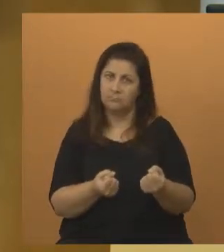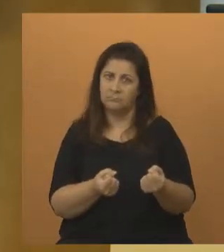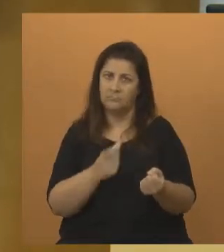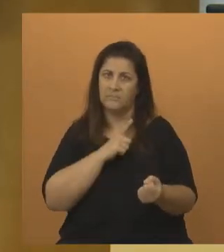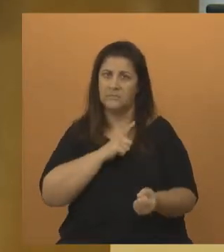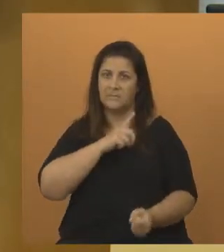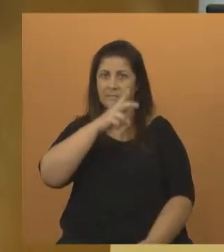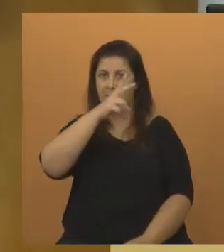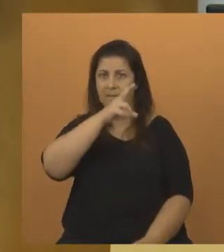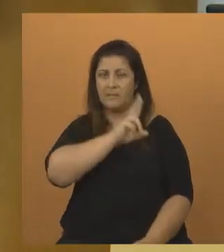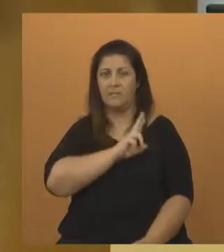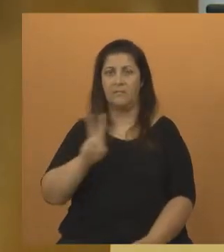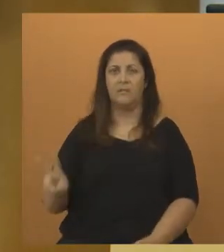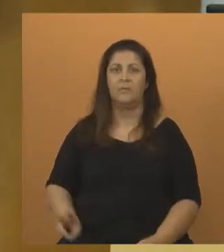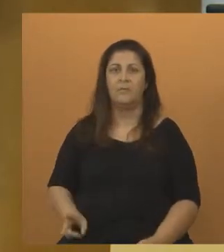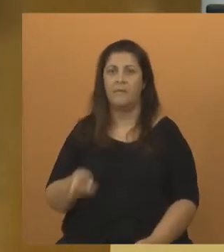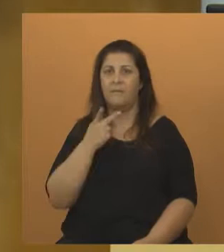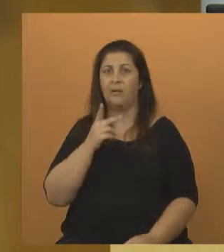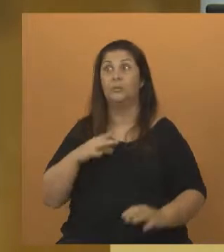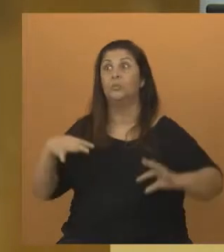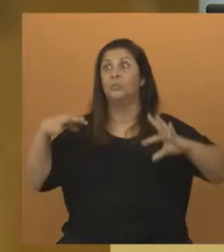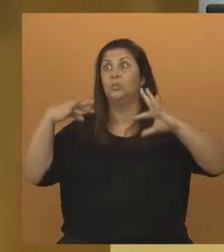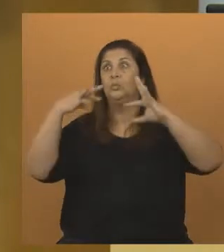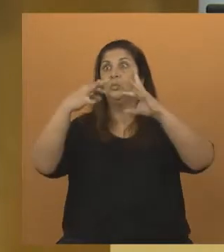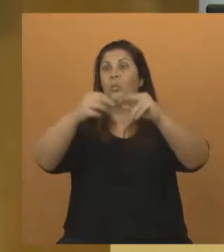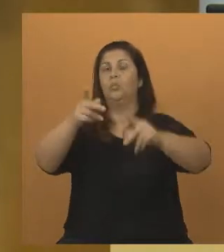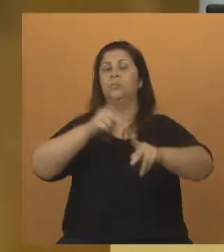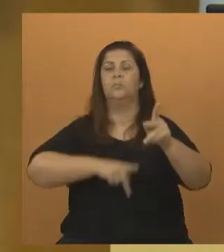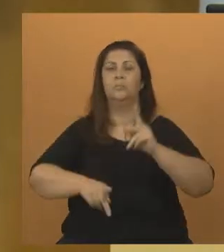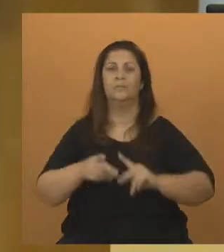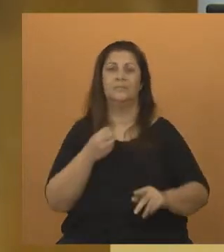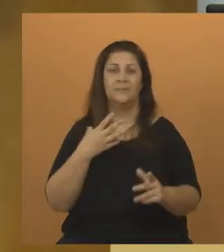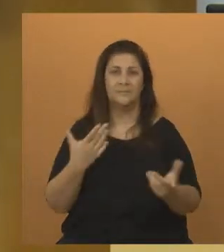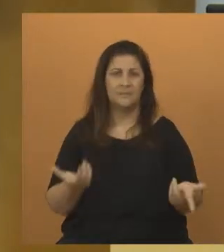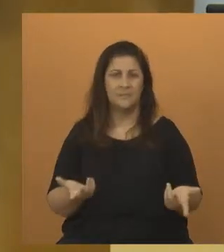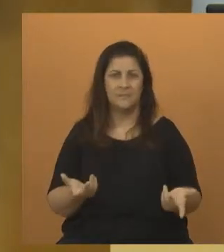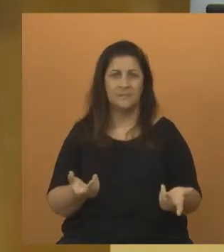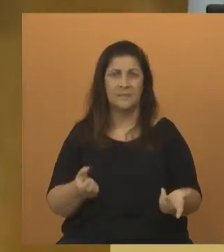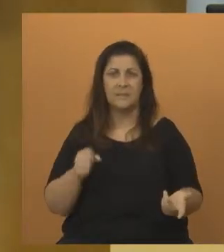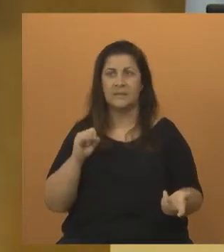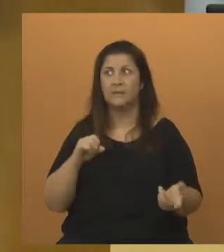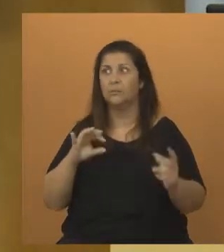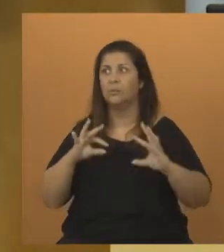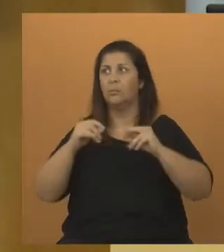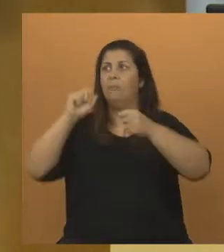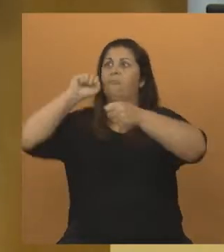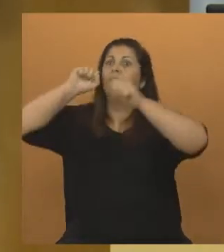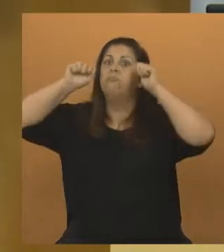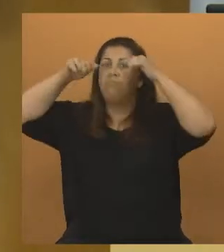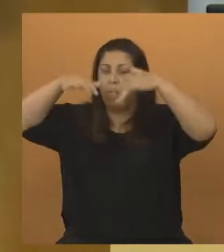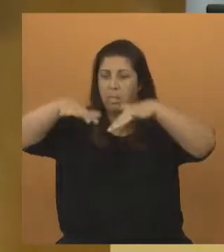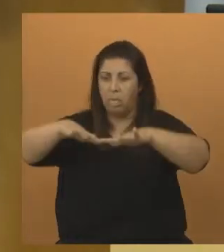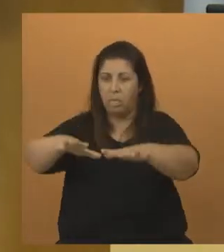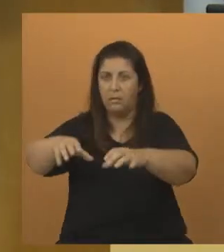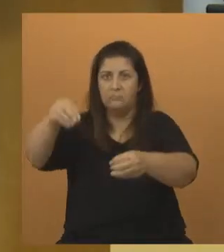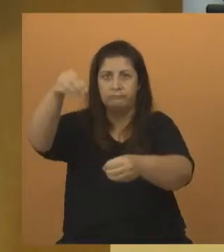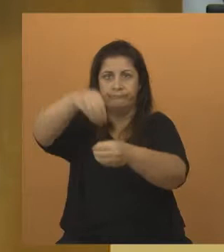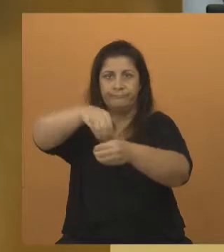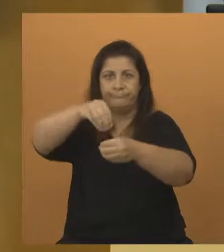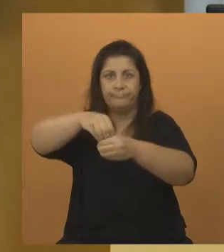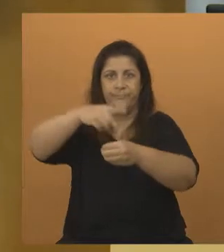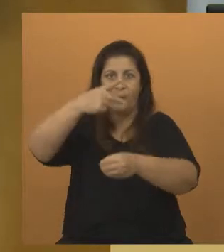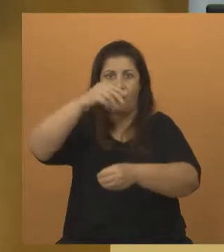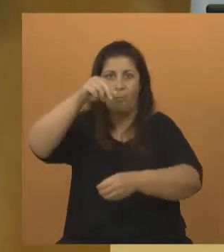vereador que falou que toda a população vai ser beneficiada. Se toda a população for na Ponte Preta, não cabe dentro do campo da Ponte Preta, não